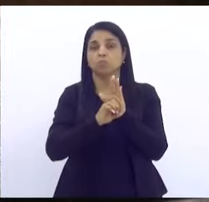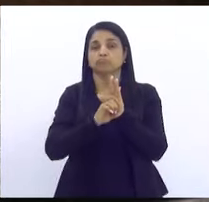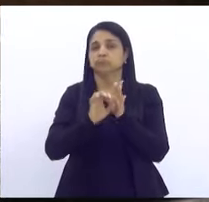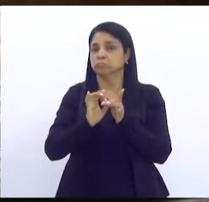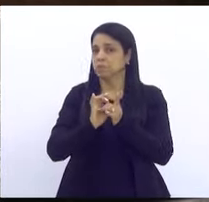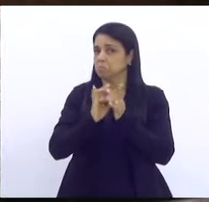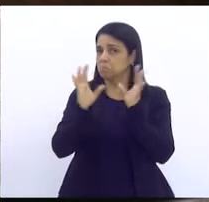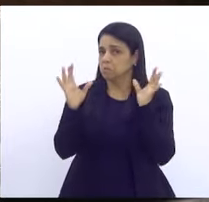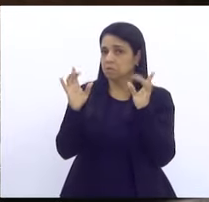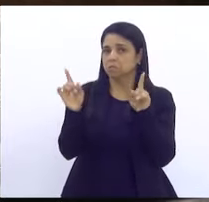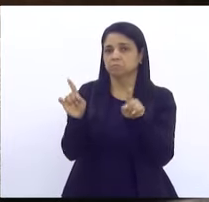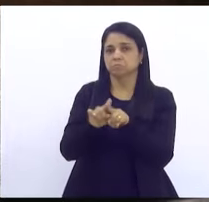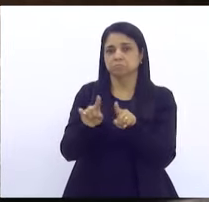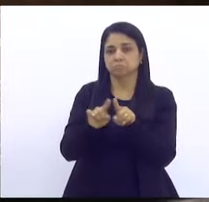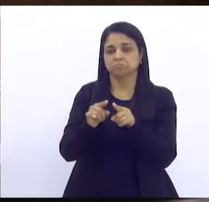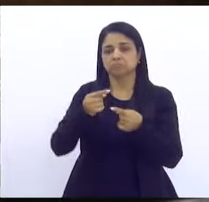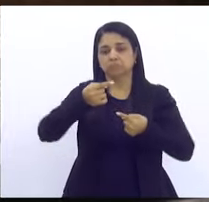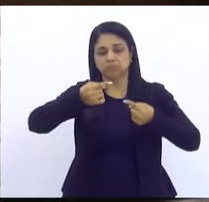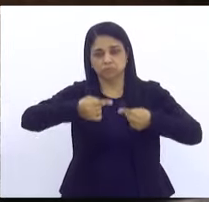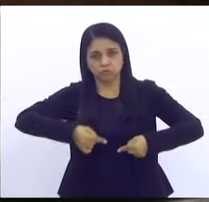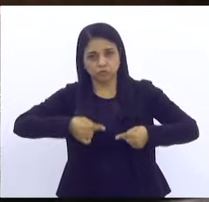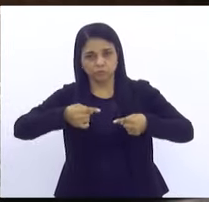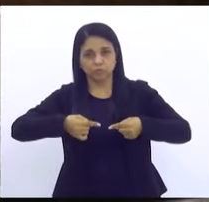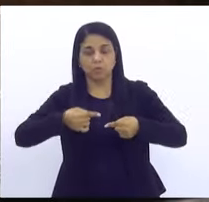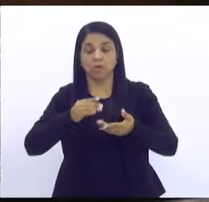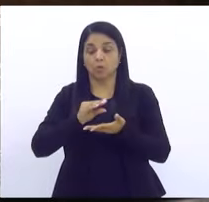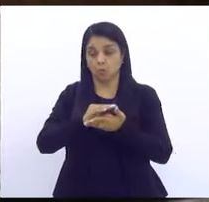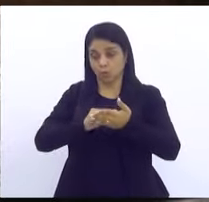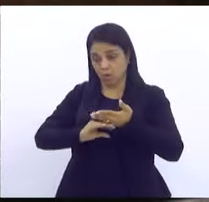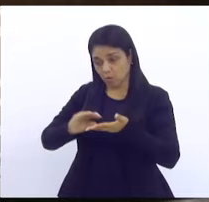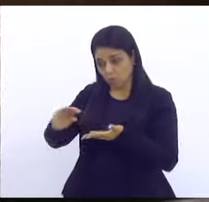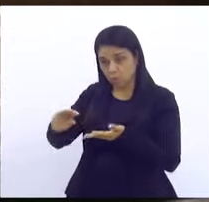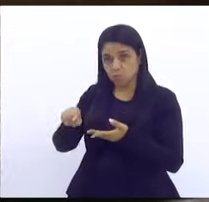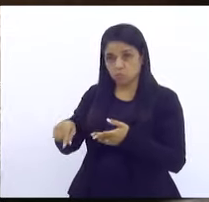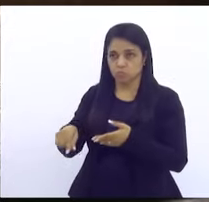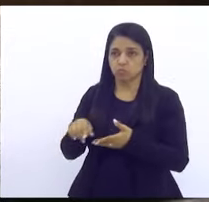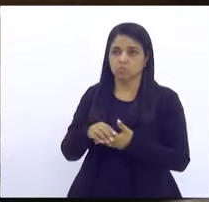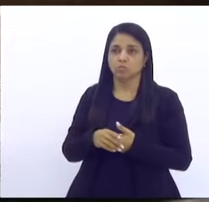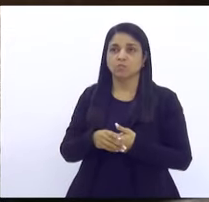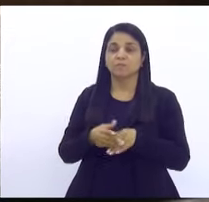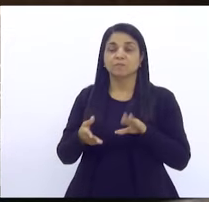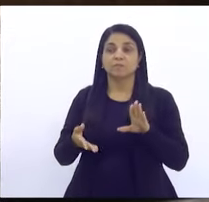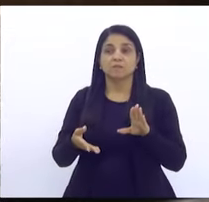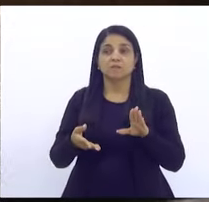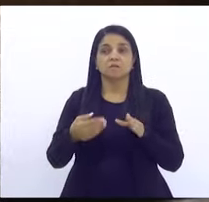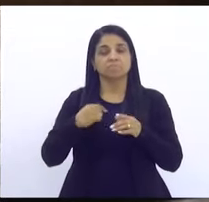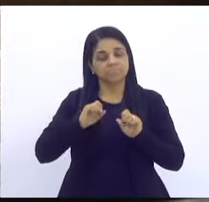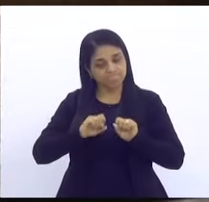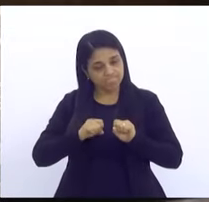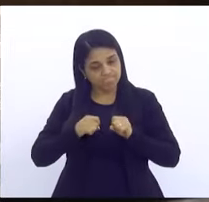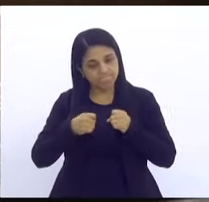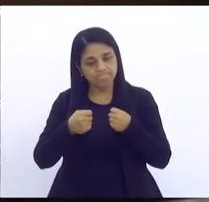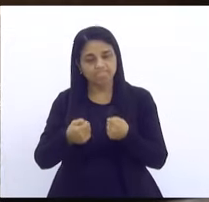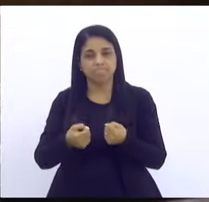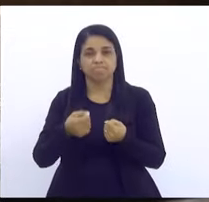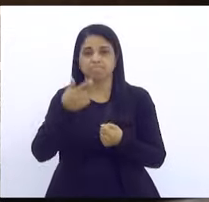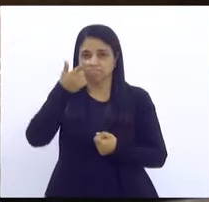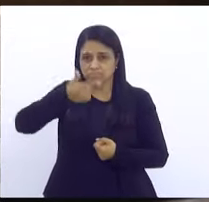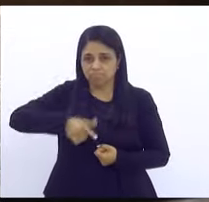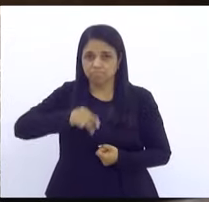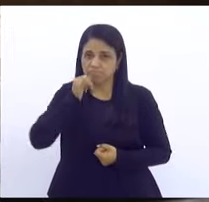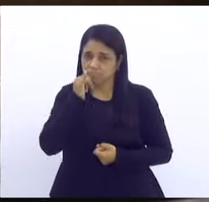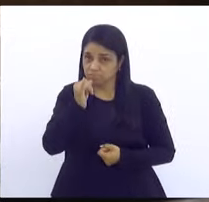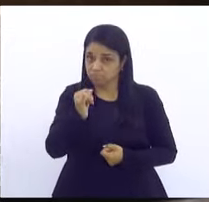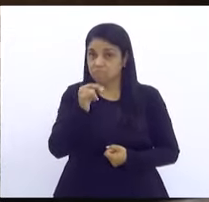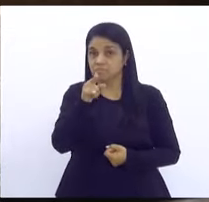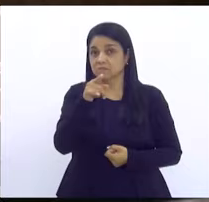poder disputar esse tipo de recurso. Então, eu queria mais uma vez aqui reforçar, senhora presidente, a senhora que é